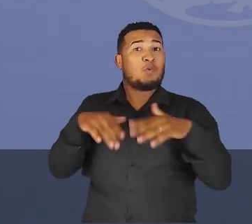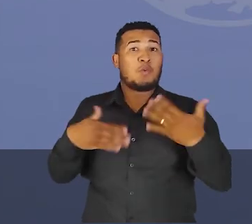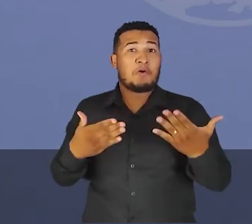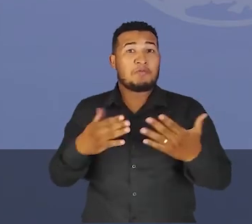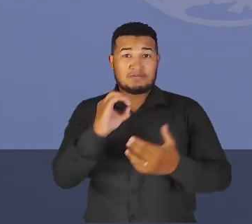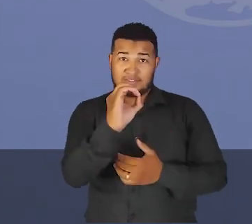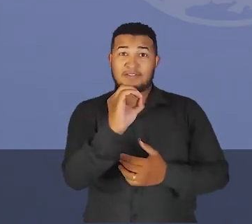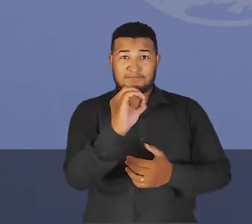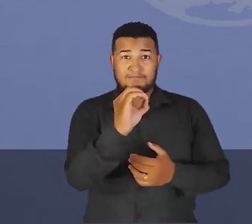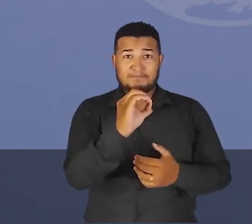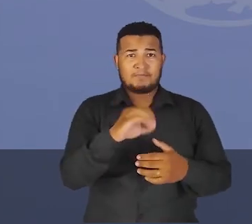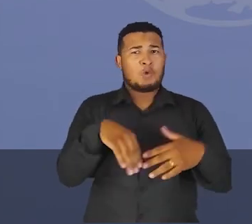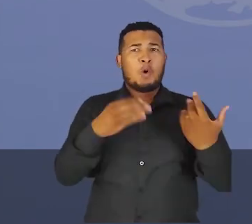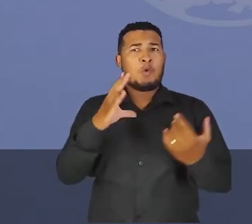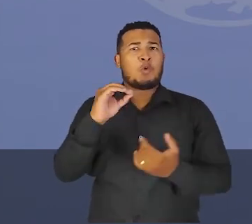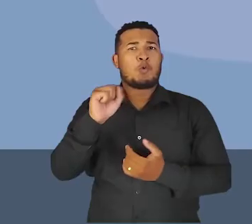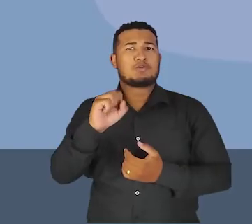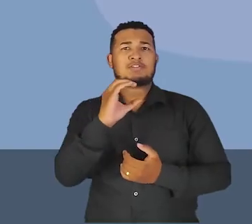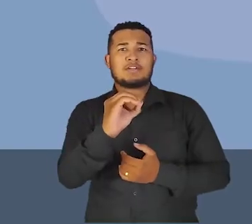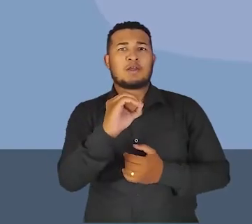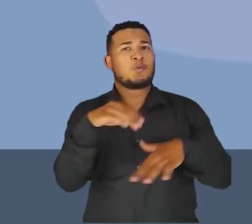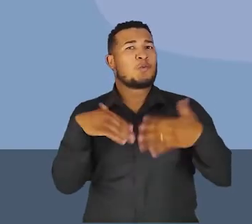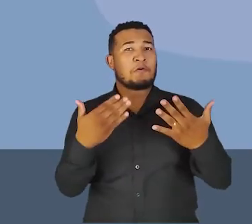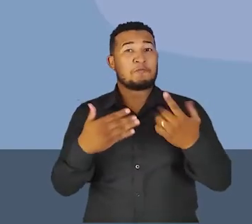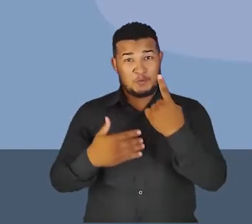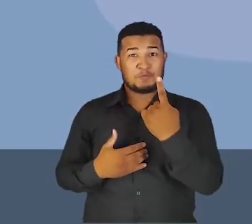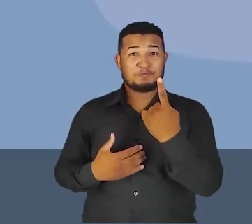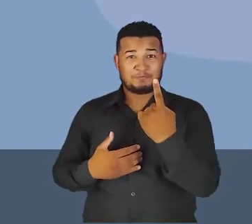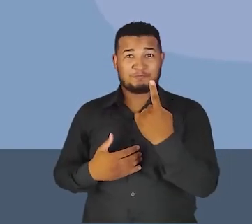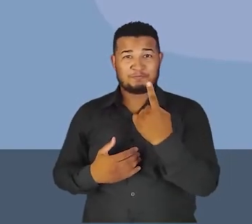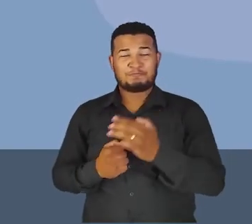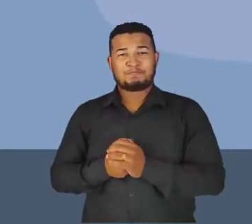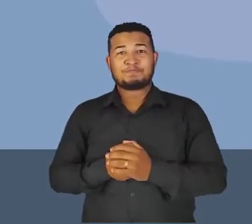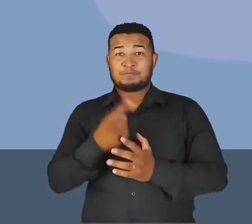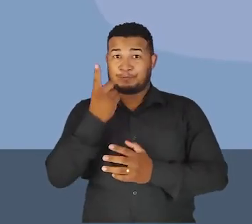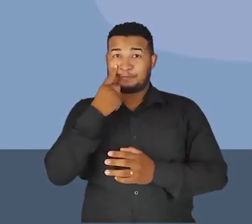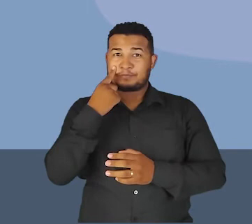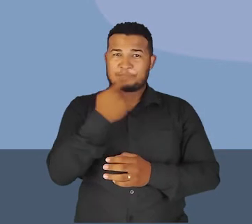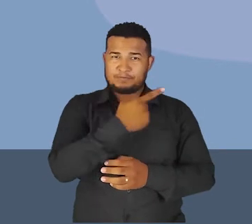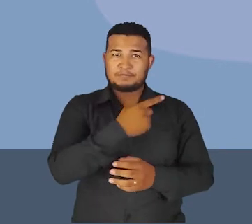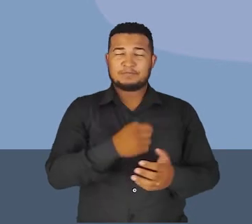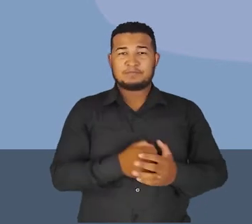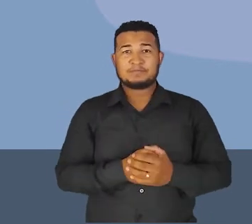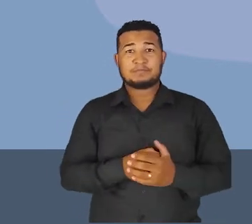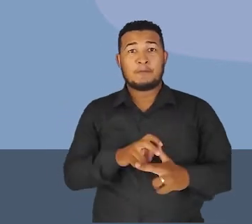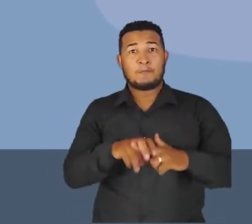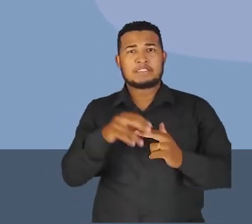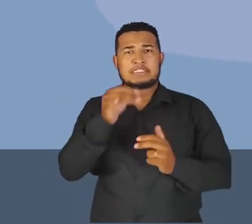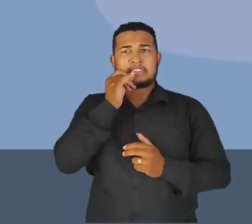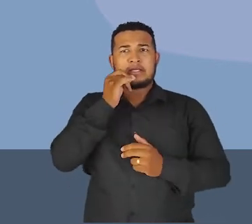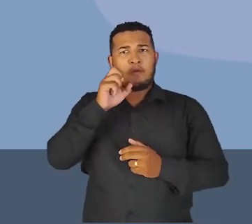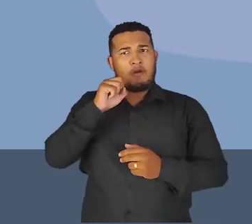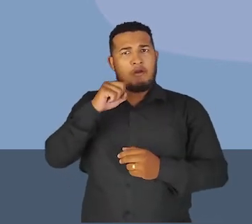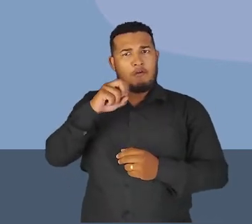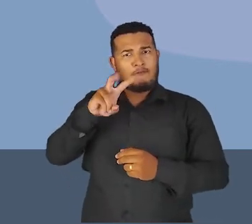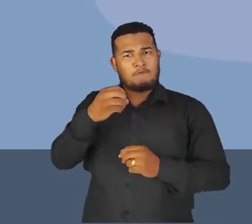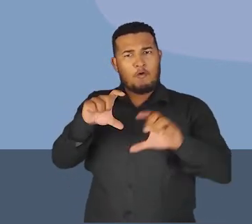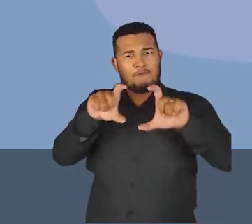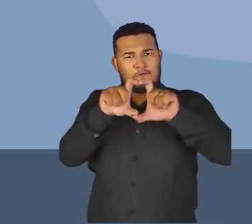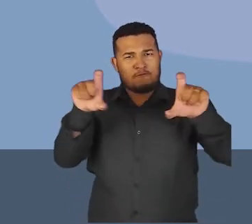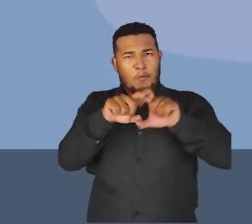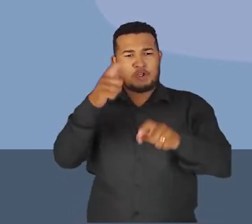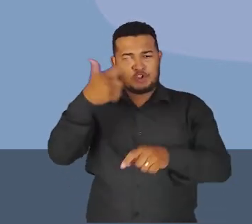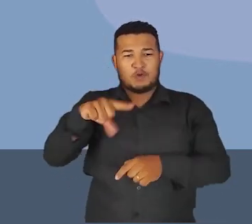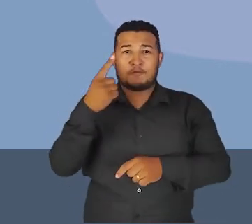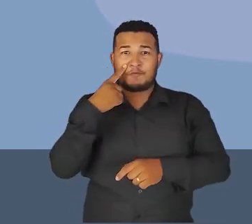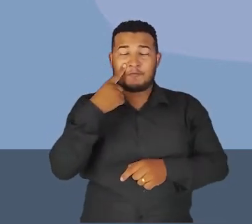E quanto vale o cosseno de zero? 1. É por isso, vamos voltar para a tela, que quando eu vou colocar a fórmula mais uma vez,